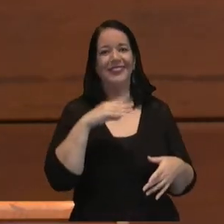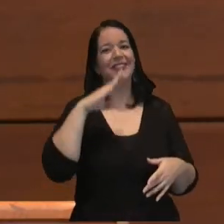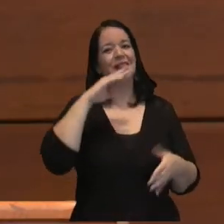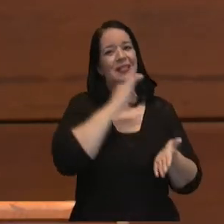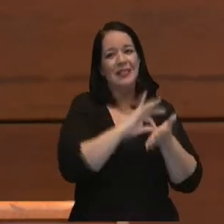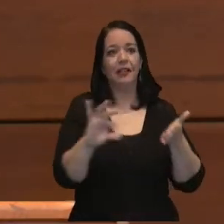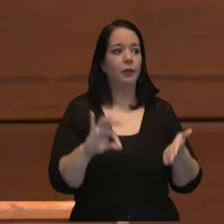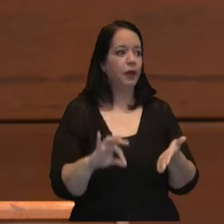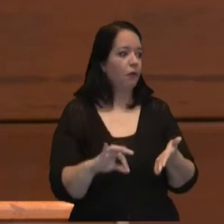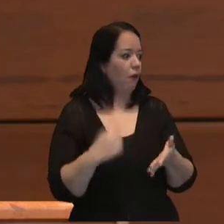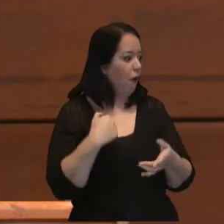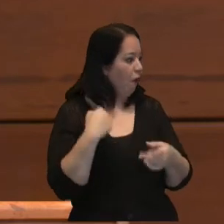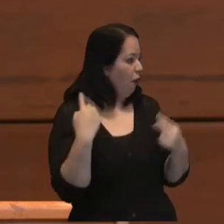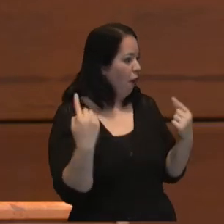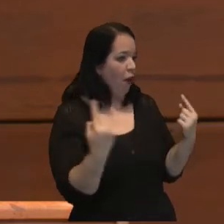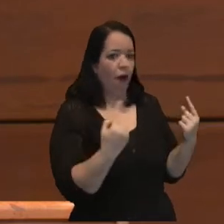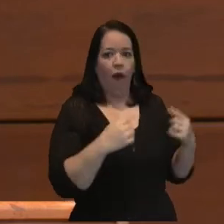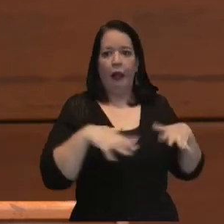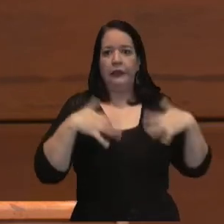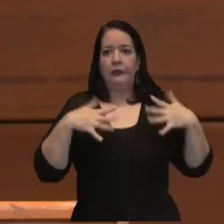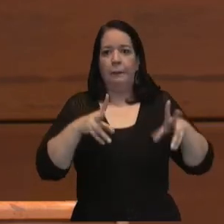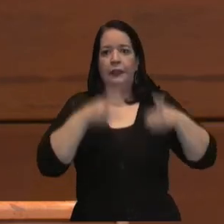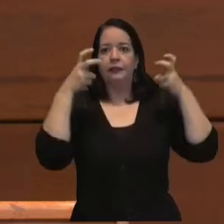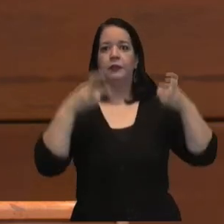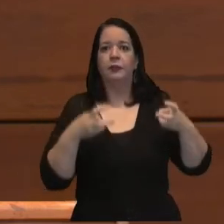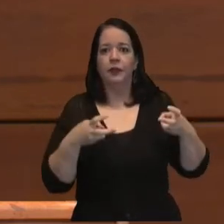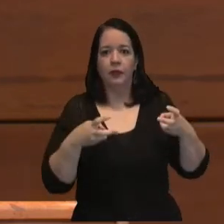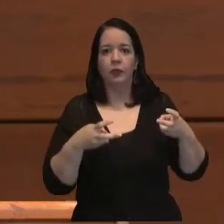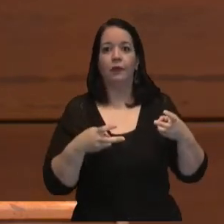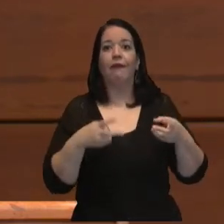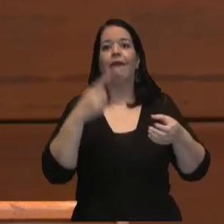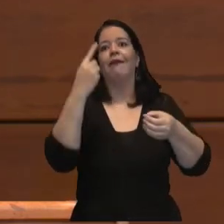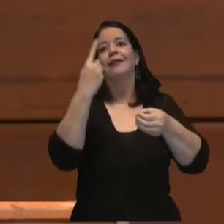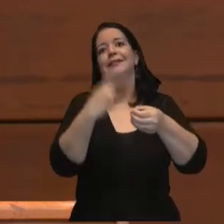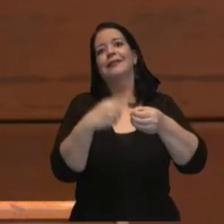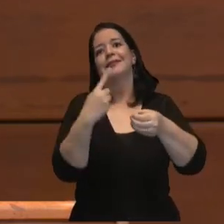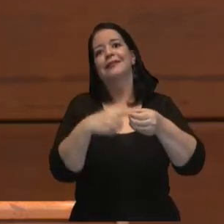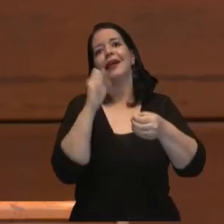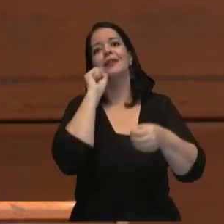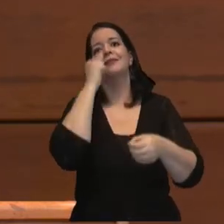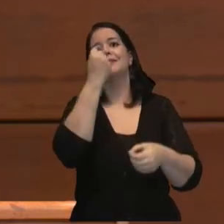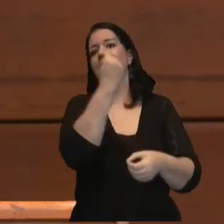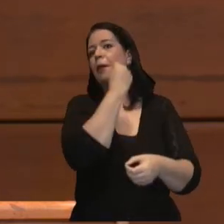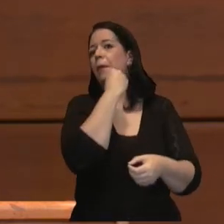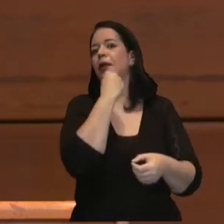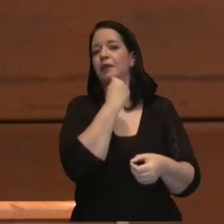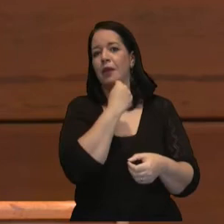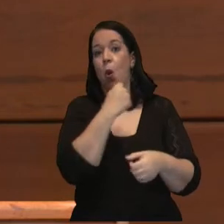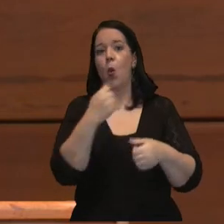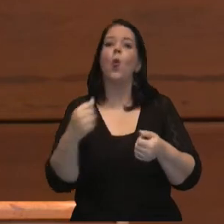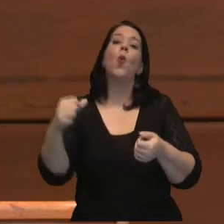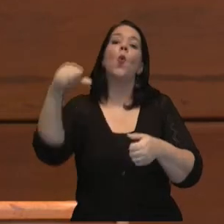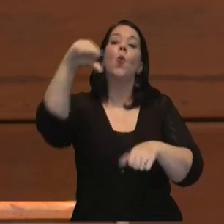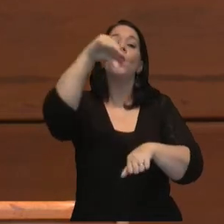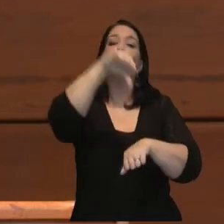e estavam ali agora numa situação de completa adversidade,